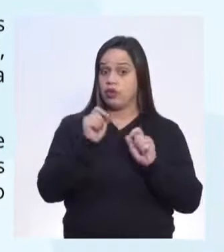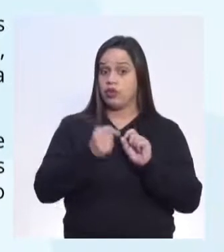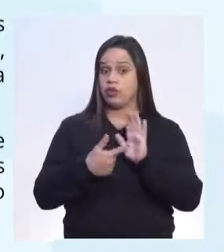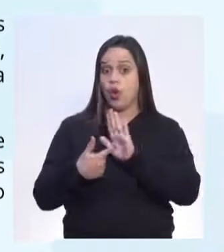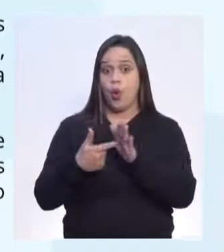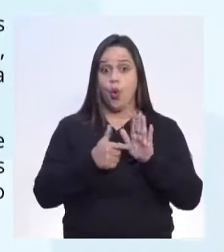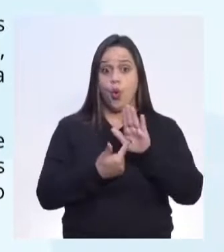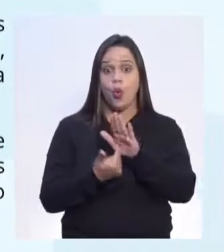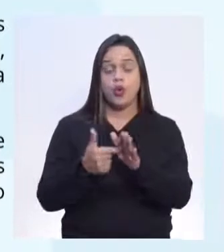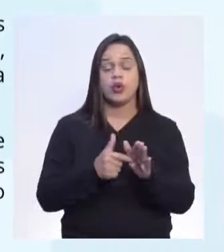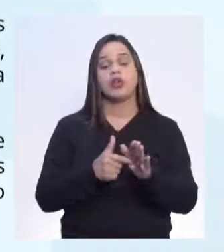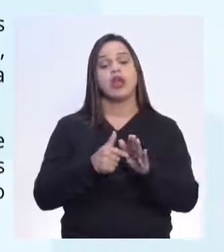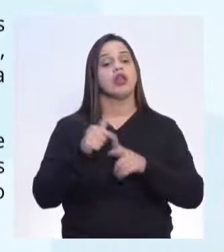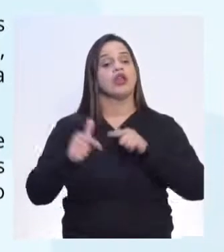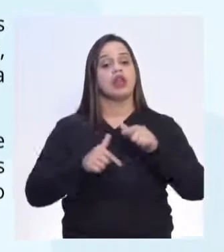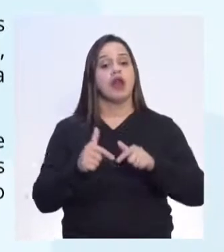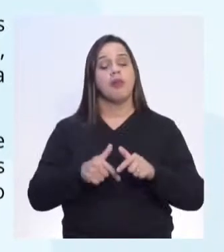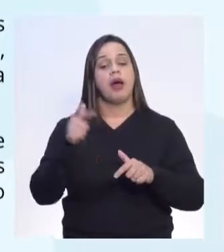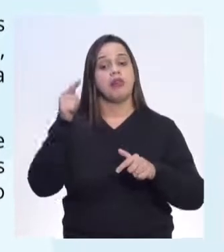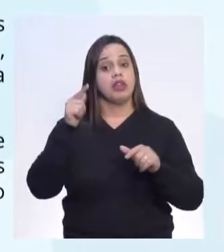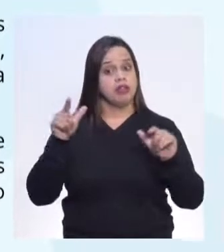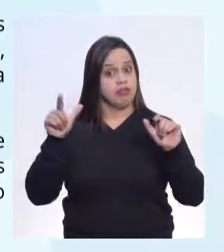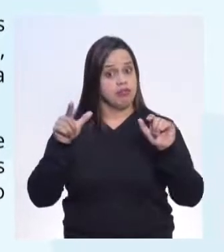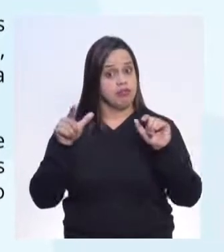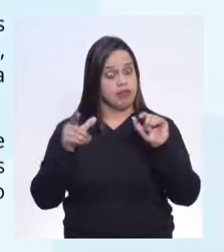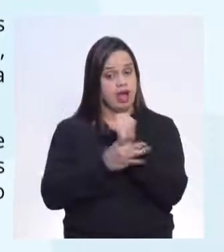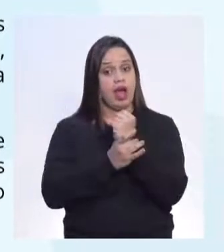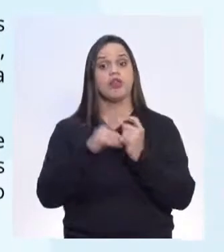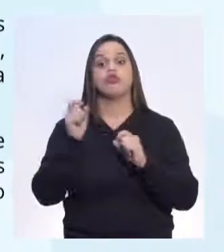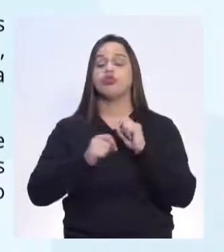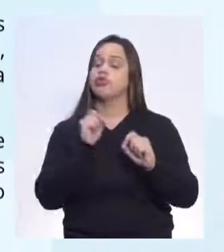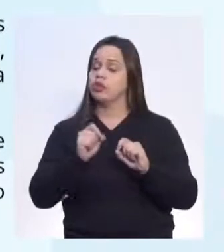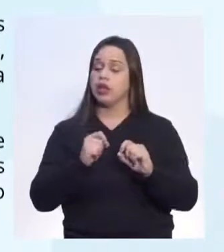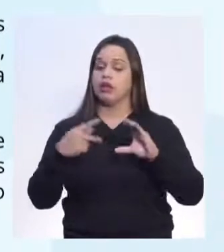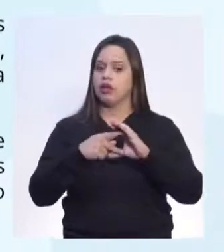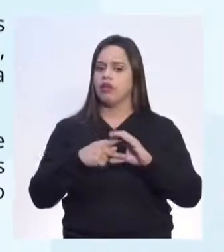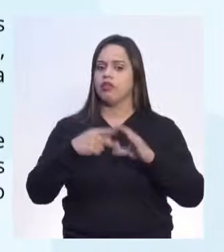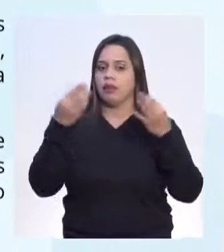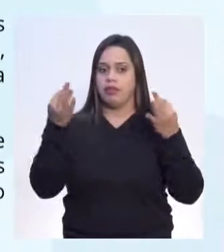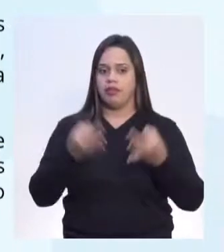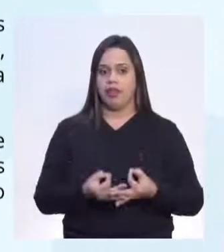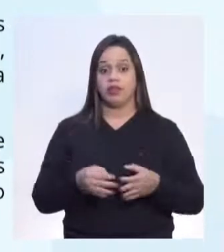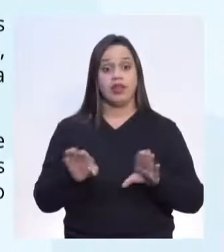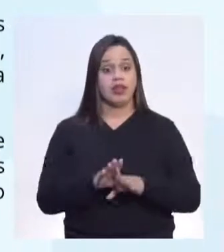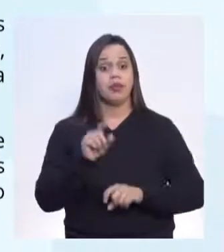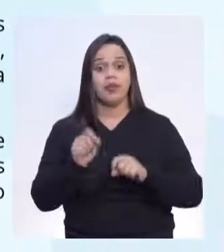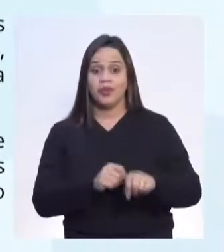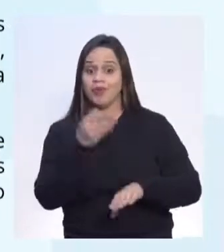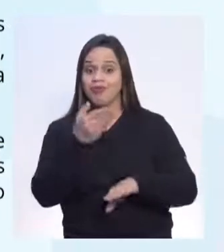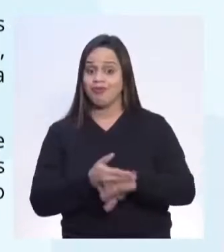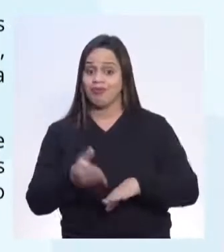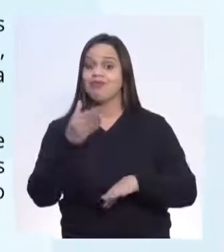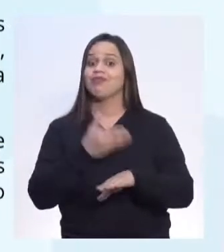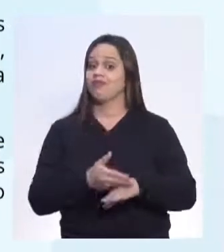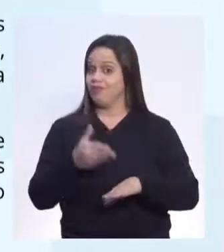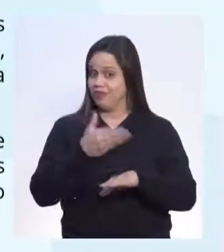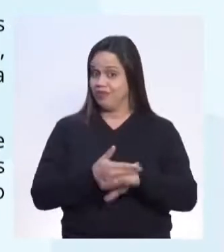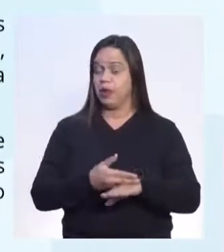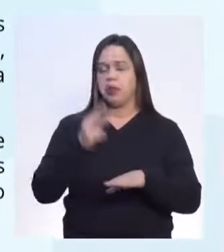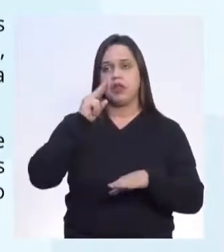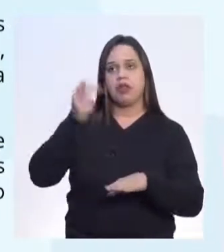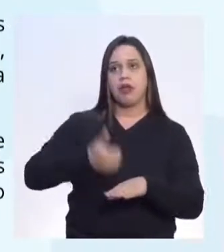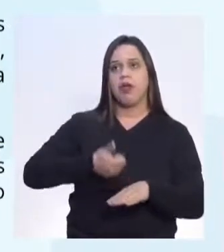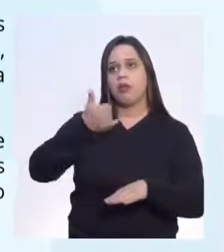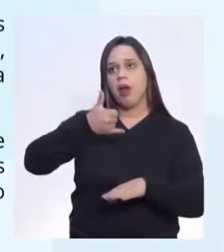que o podcast fique bem objetivo e claro. Ensaiar. O ensaio vai ajudar a verificar se há problemas no roteiro